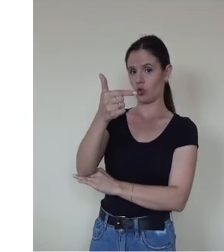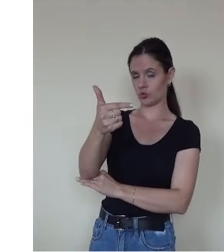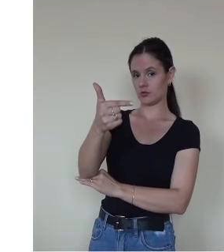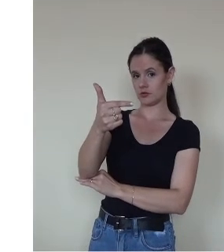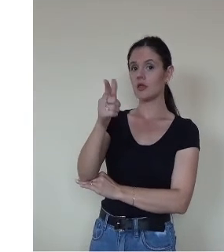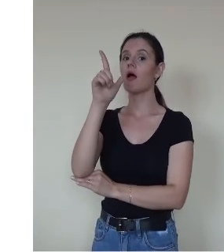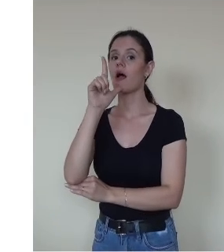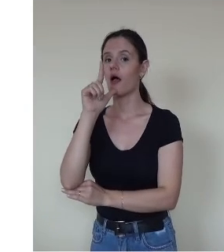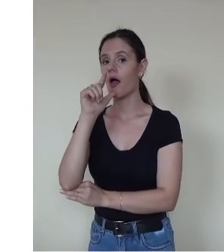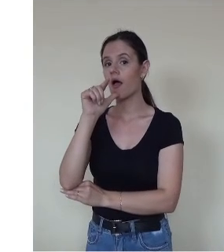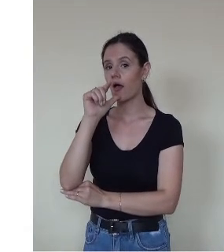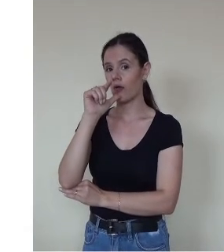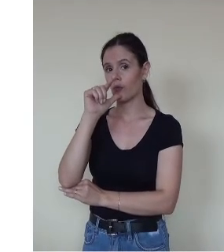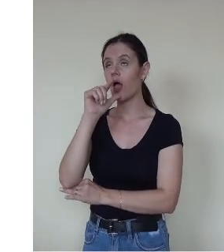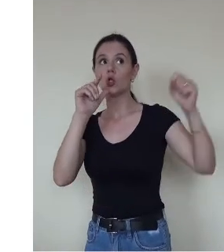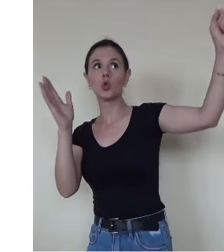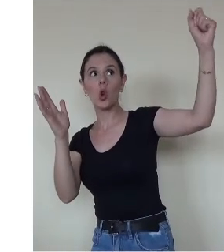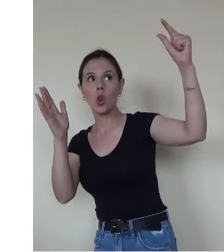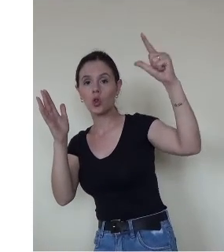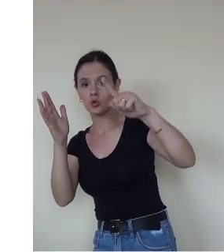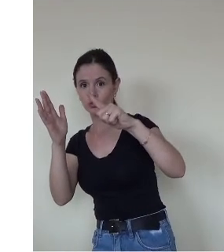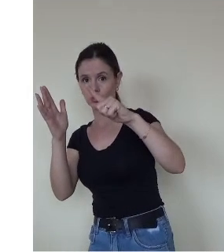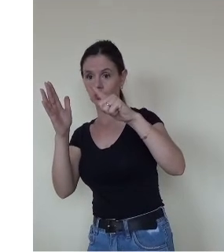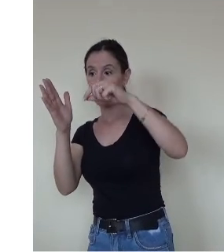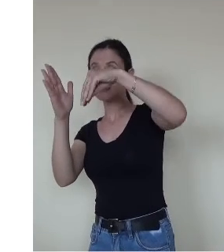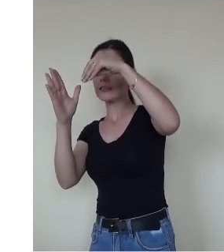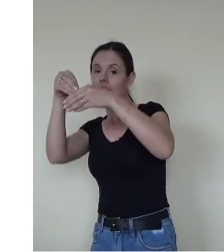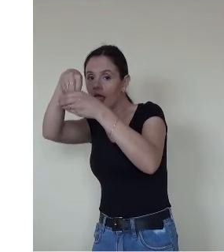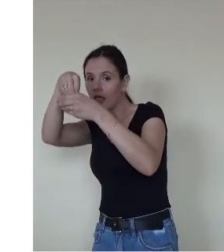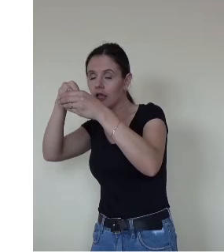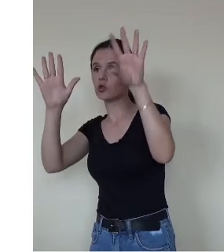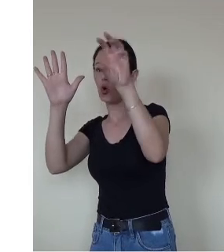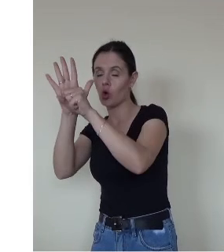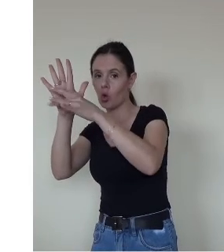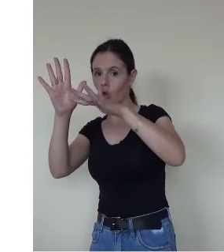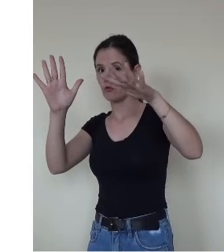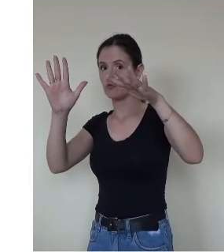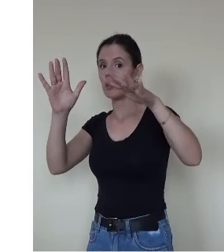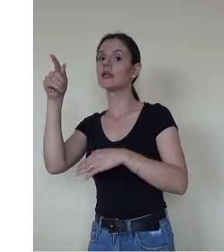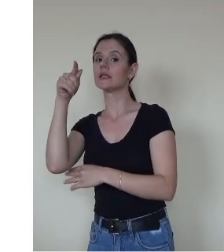carbônico e água na presença de luz na clorofila em glicose e oxigênio.